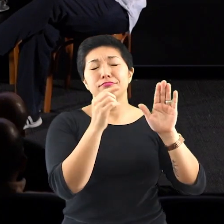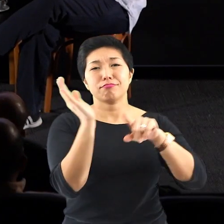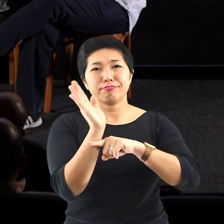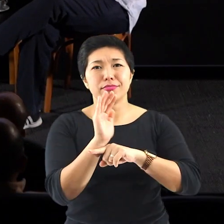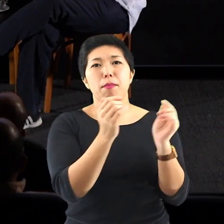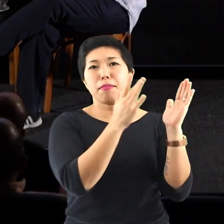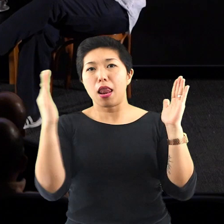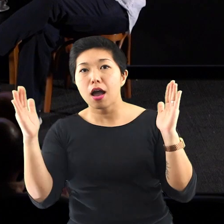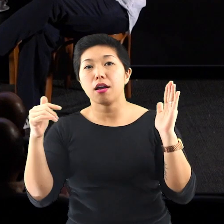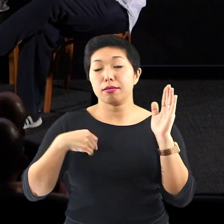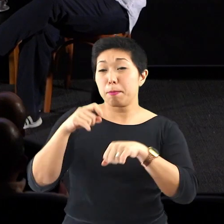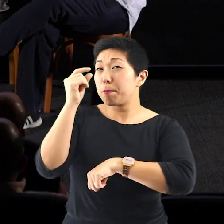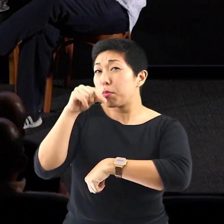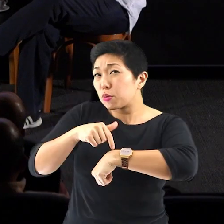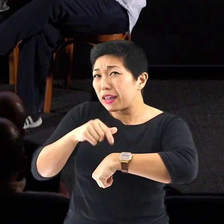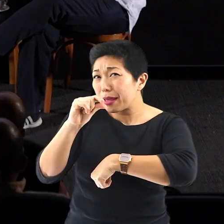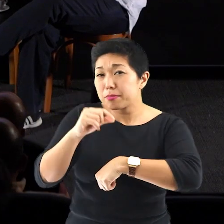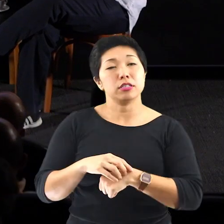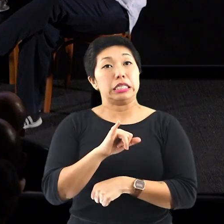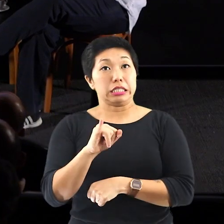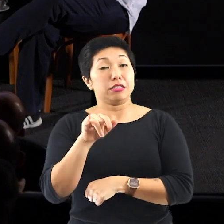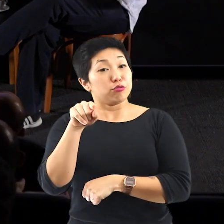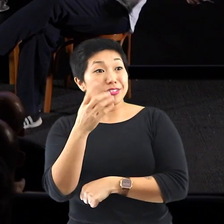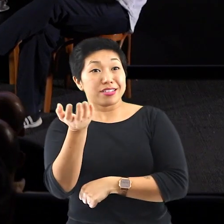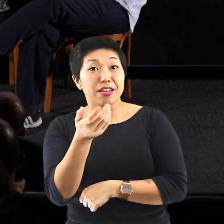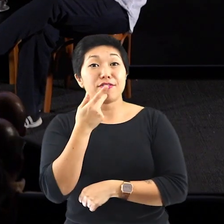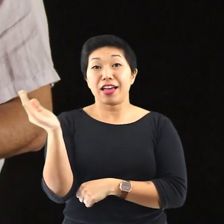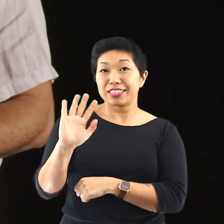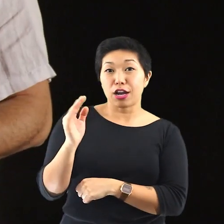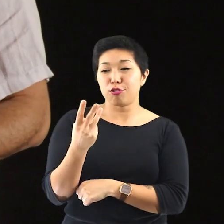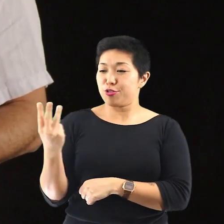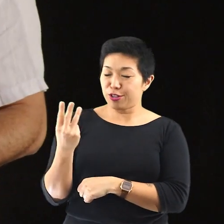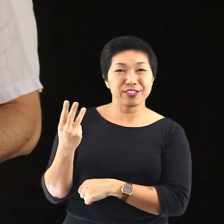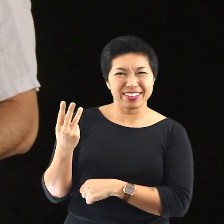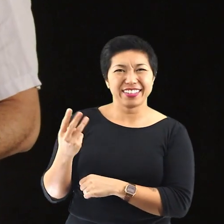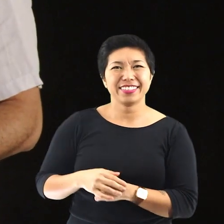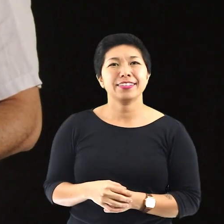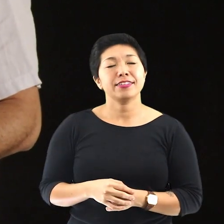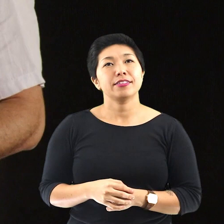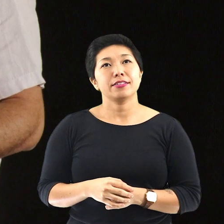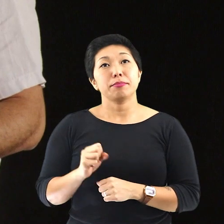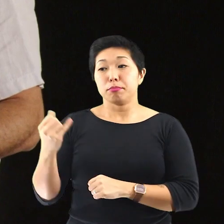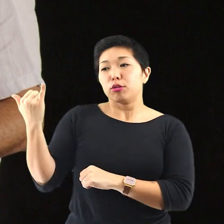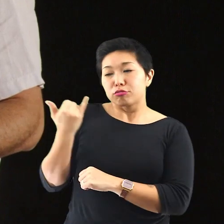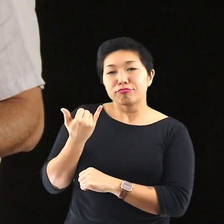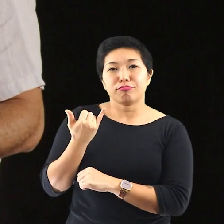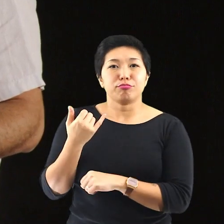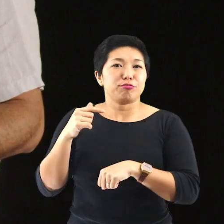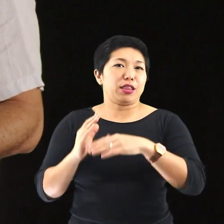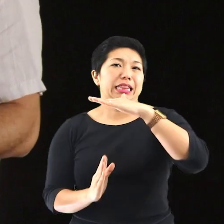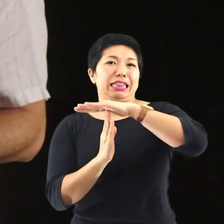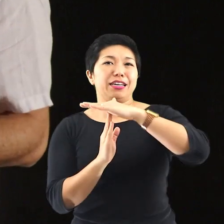senhor quiser se despedir em nome de nós três, pode fazer isso, mas já encerrando, porque já me avisaram aqui que o nosso